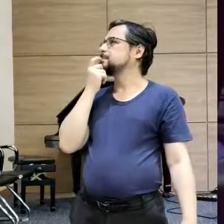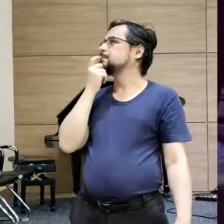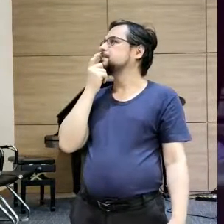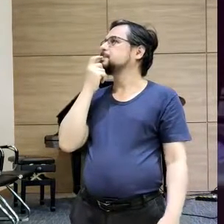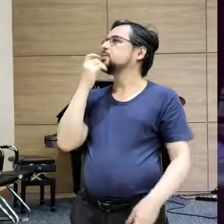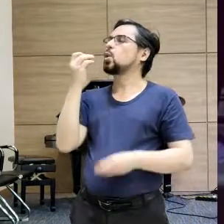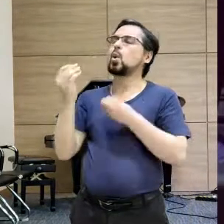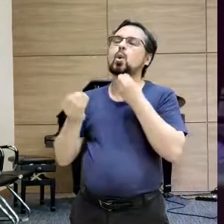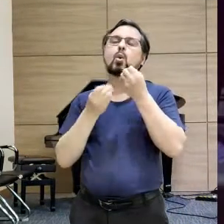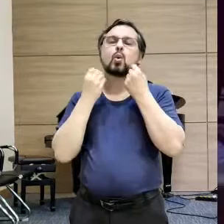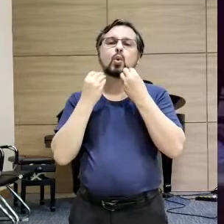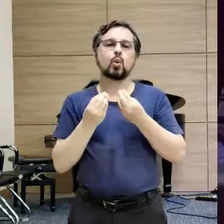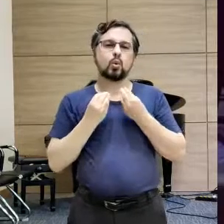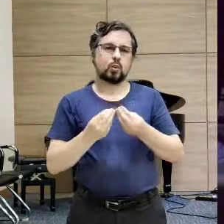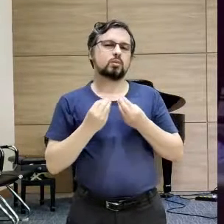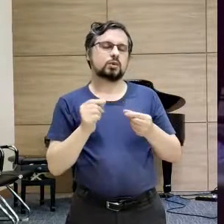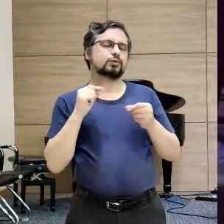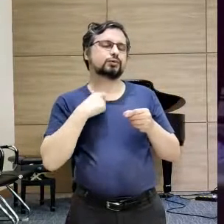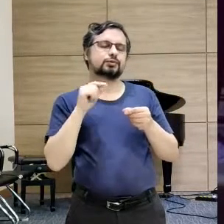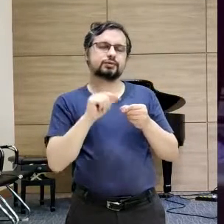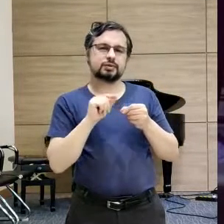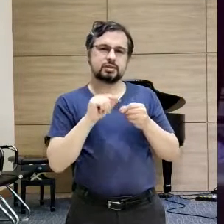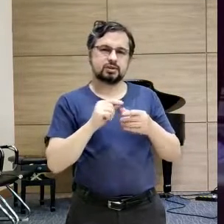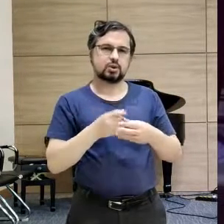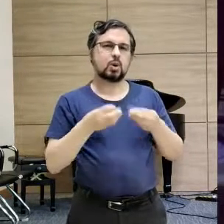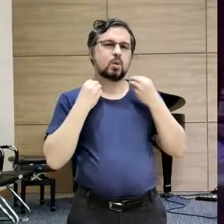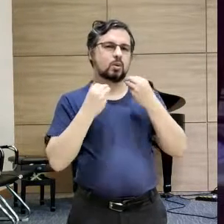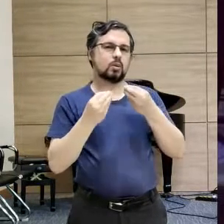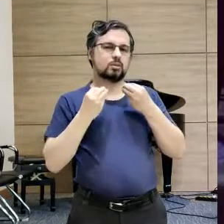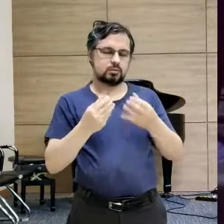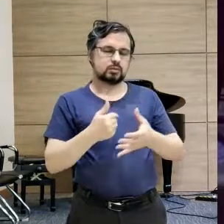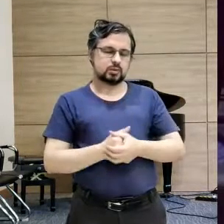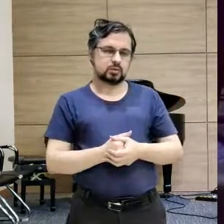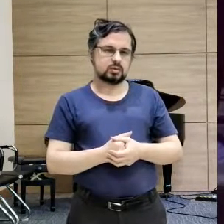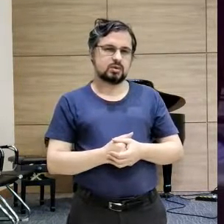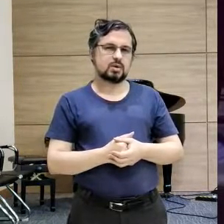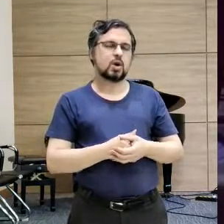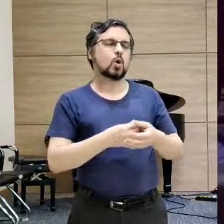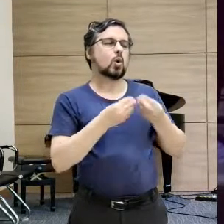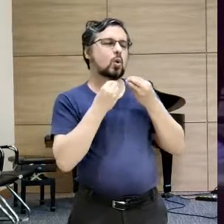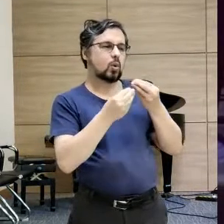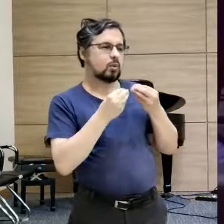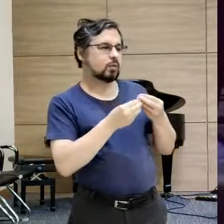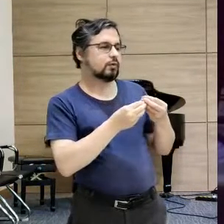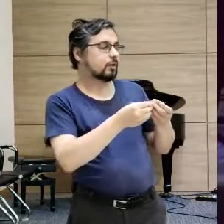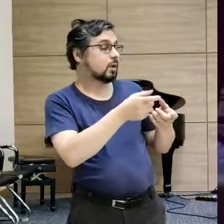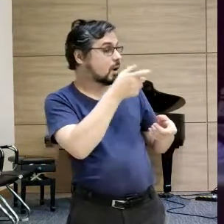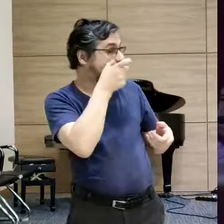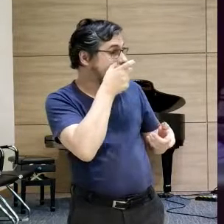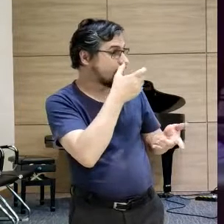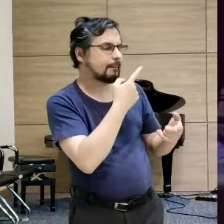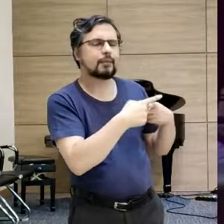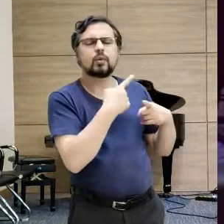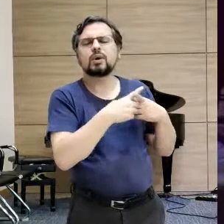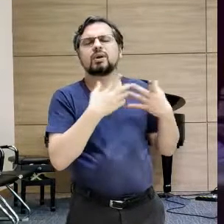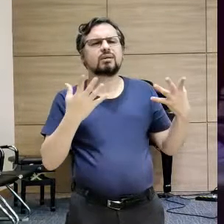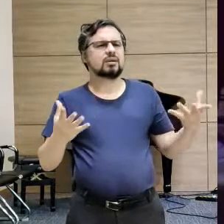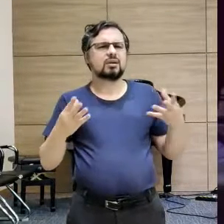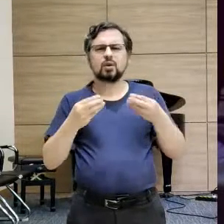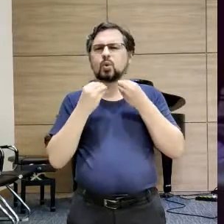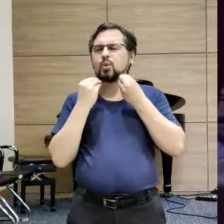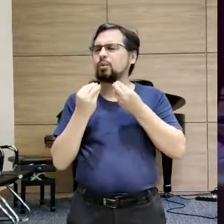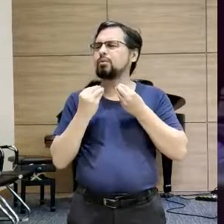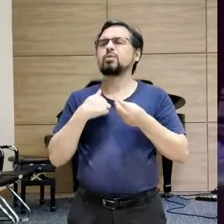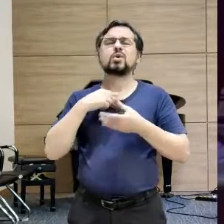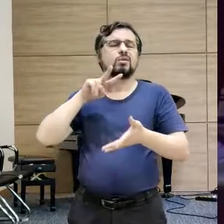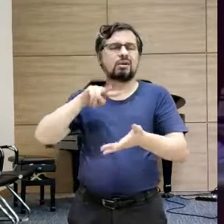eu fui capaz? Como eu fui capaz de flertar com isso aqui? Como eu fui capaz de cair